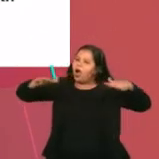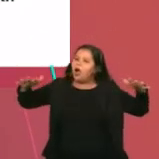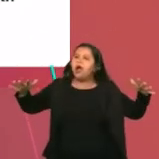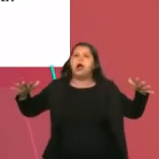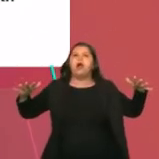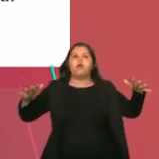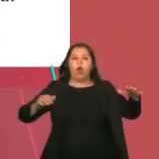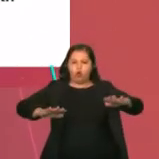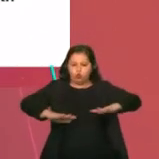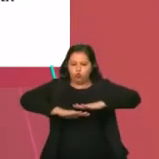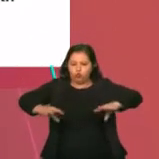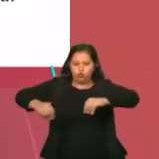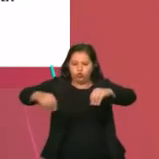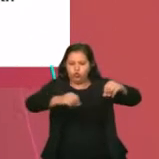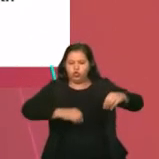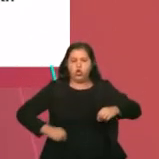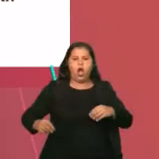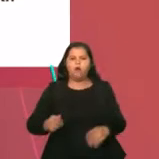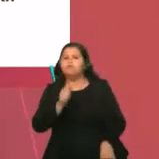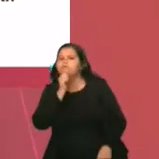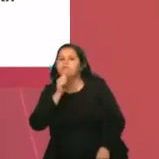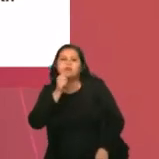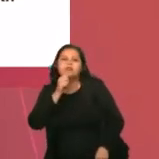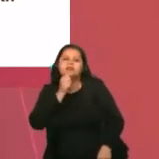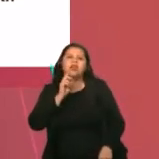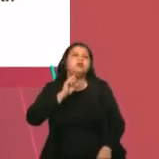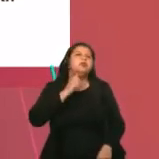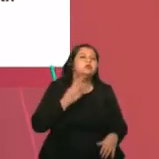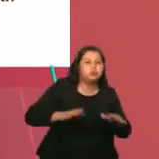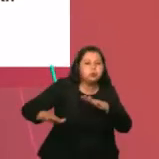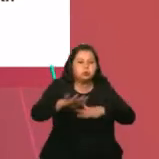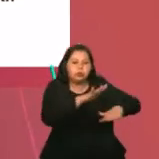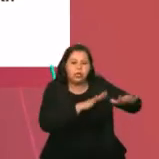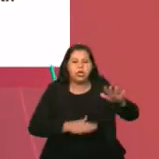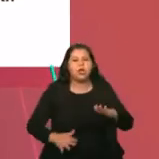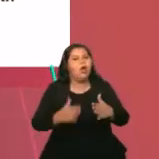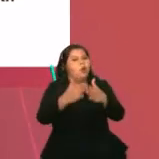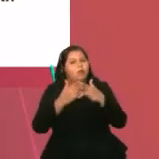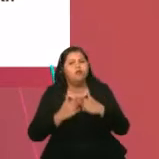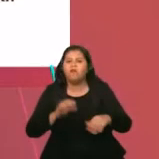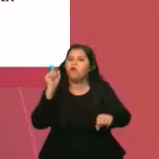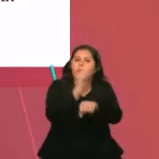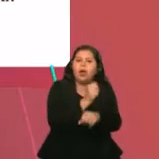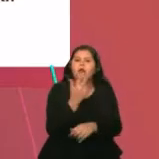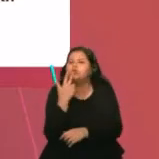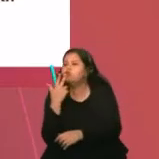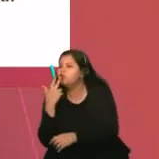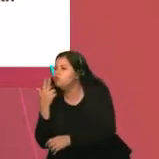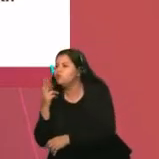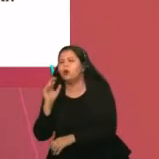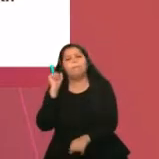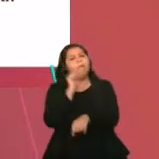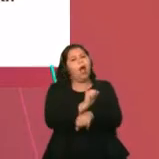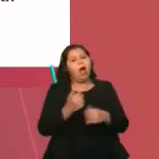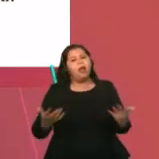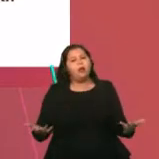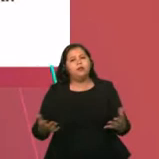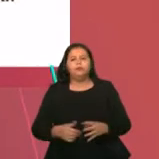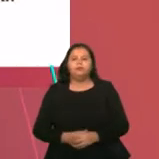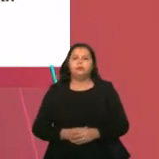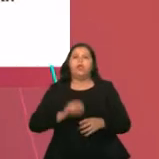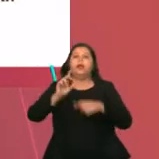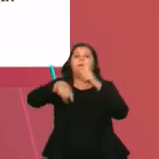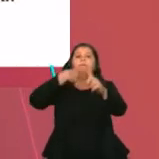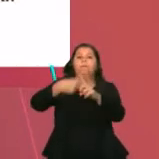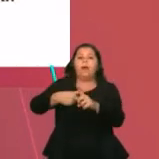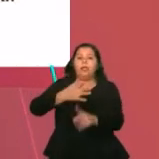contaminação a Deus não fume né Isso é um problema que nós conseguimos resolver ao longo do tempo hoje em dia quase ninguém fuma e o a saúde